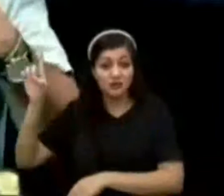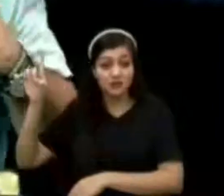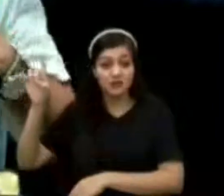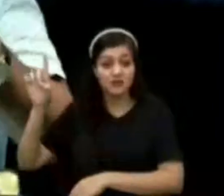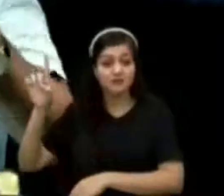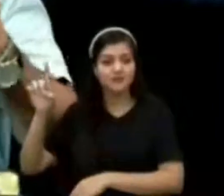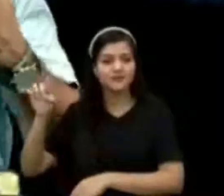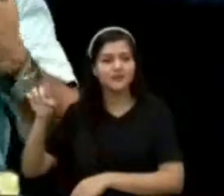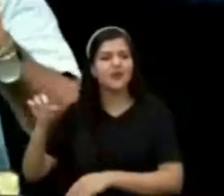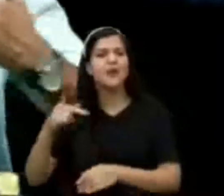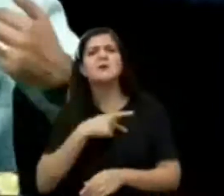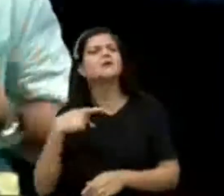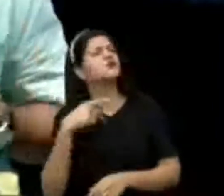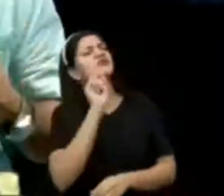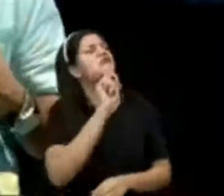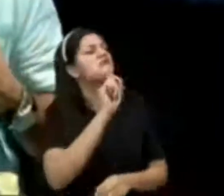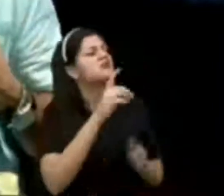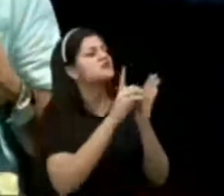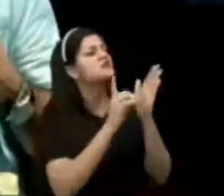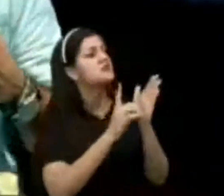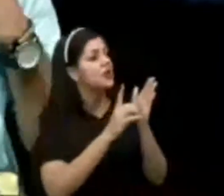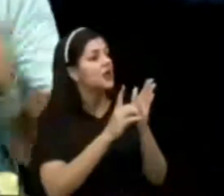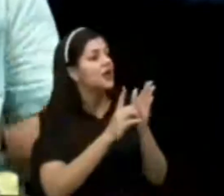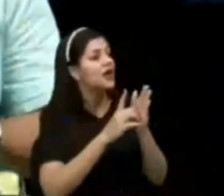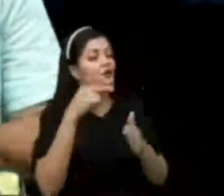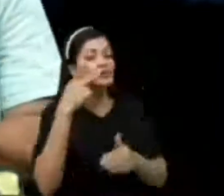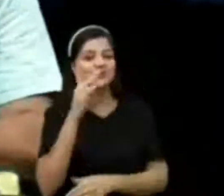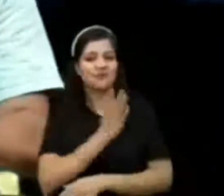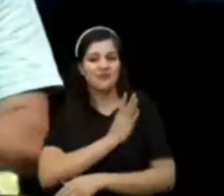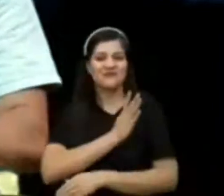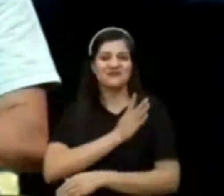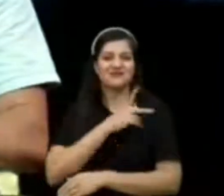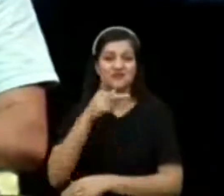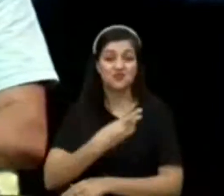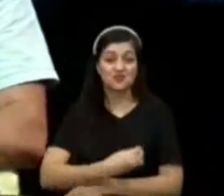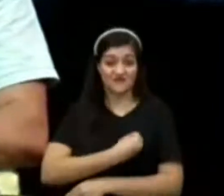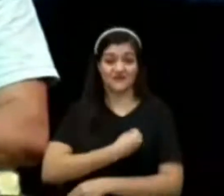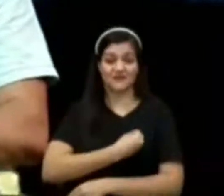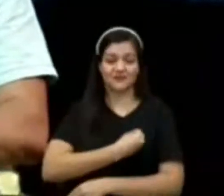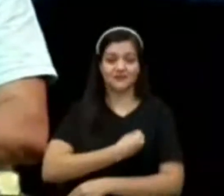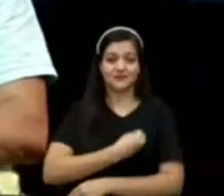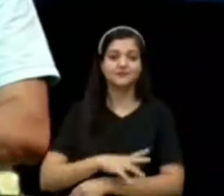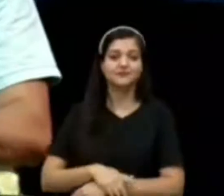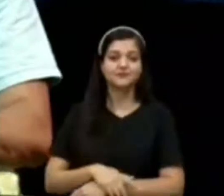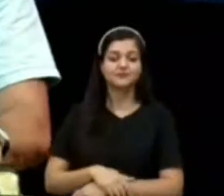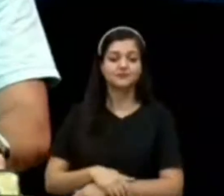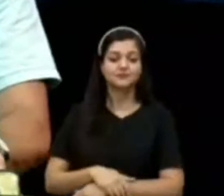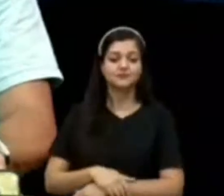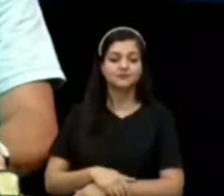seu coração. Foi escrito por Deus no seu coração, na sua vida, né?